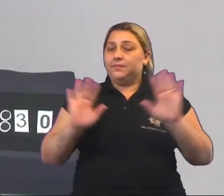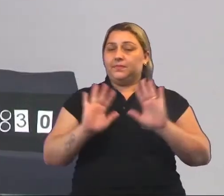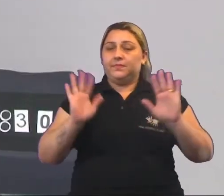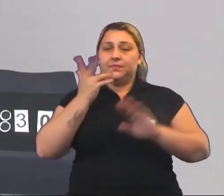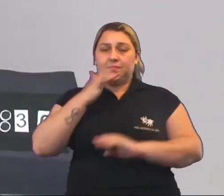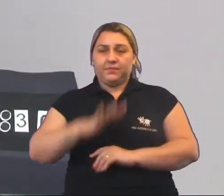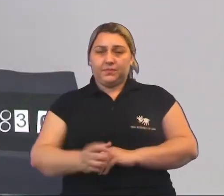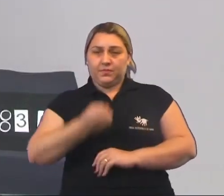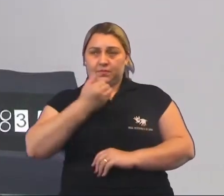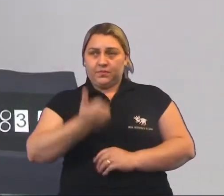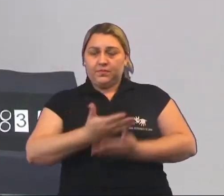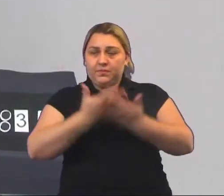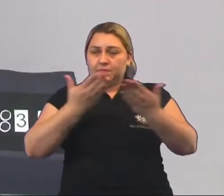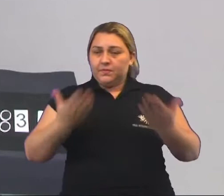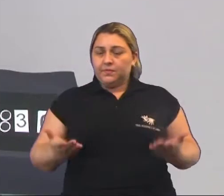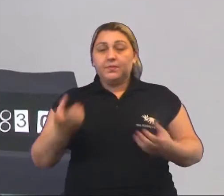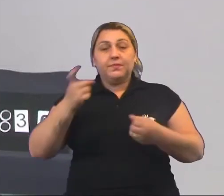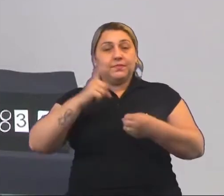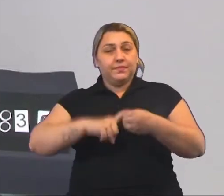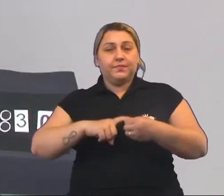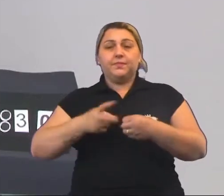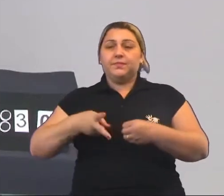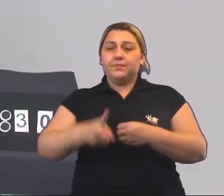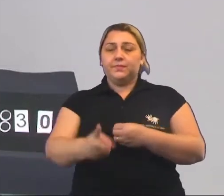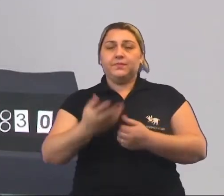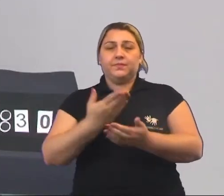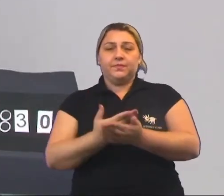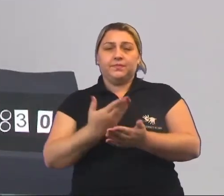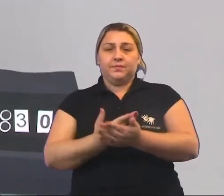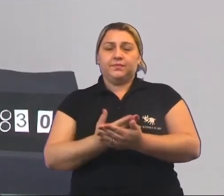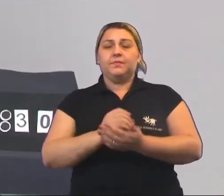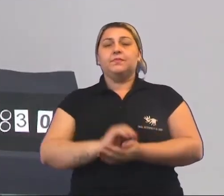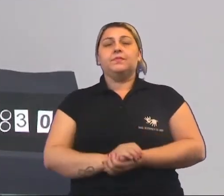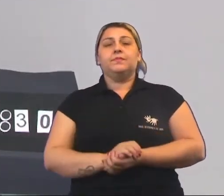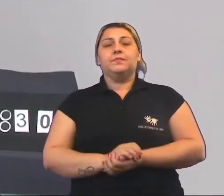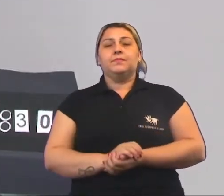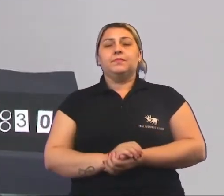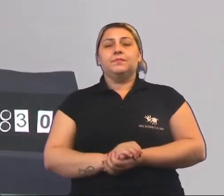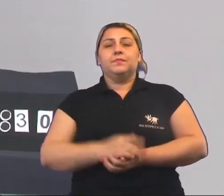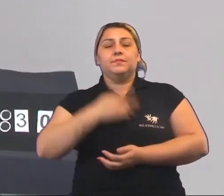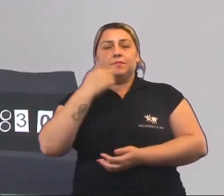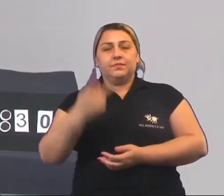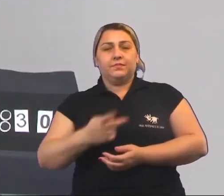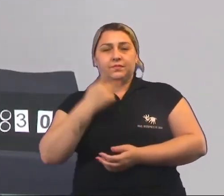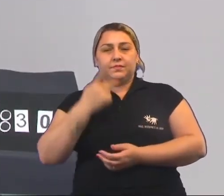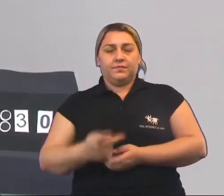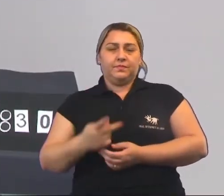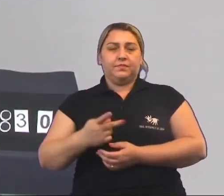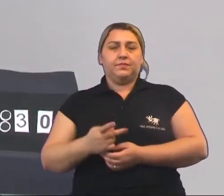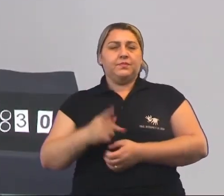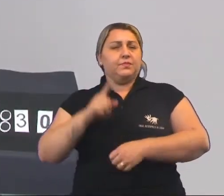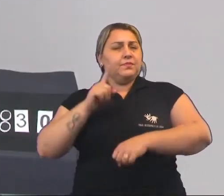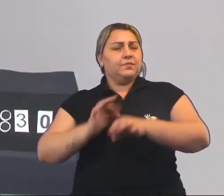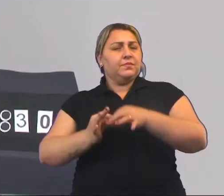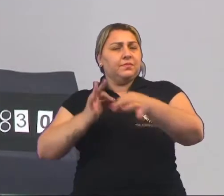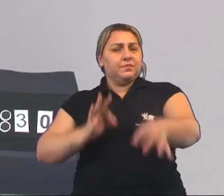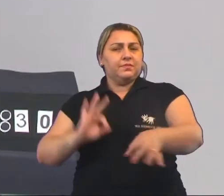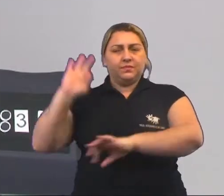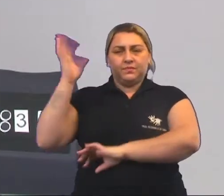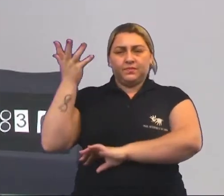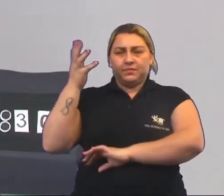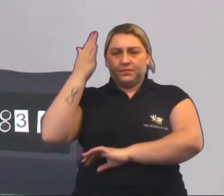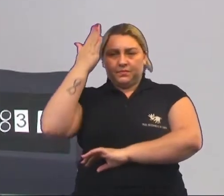Olá, crianças! Tudo bem com vocês? Estou de volta para dar continuidade à nossa aula. Estamos falando sobre as medidas de tempo. E